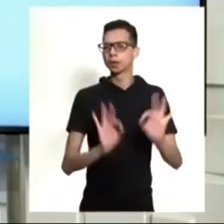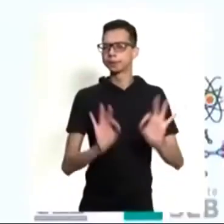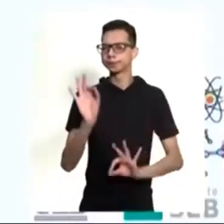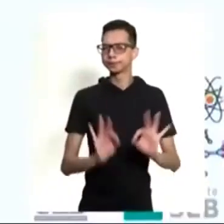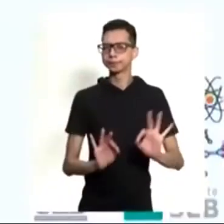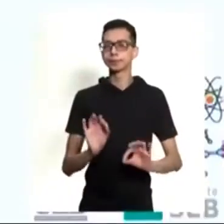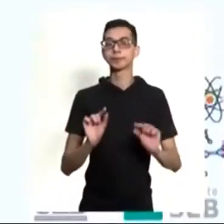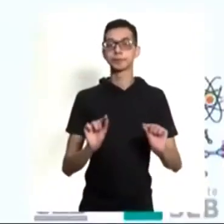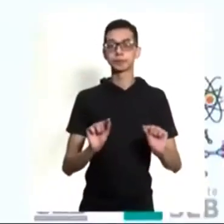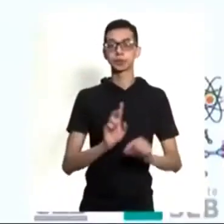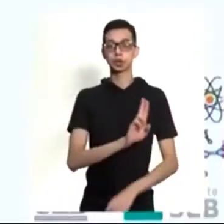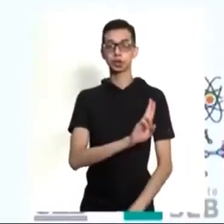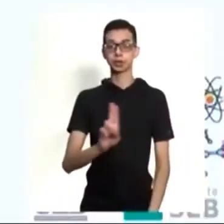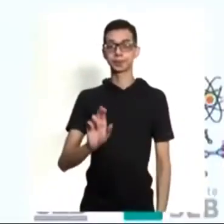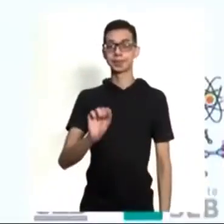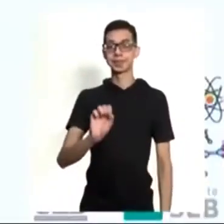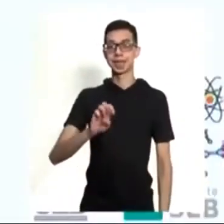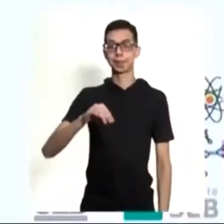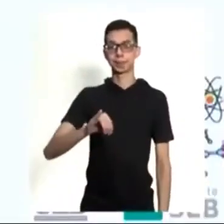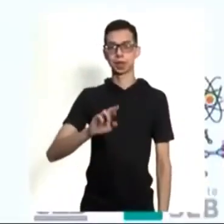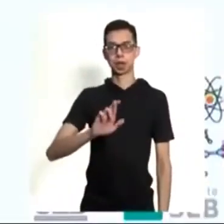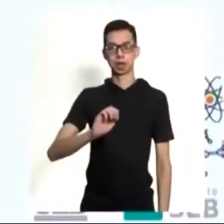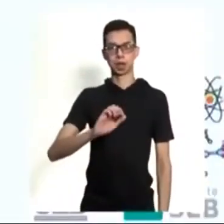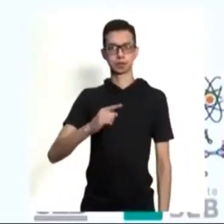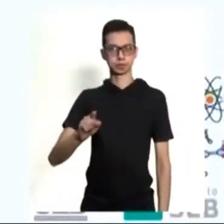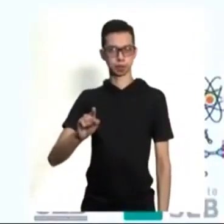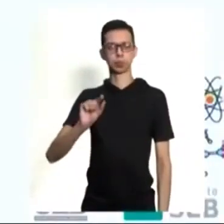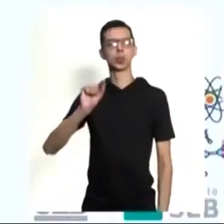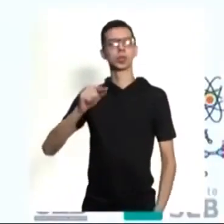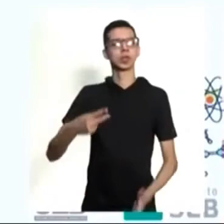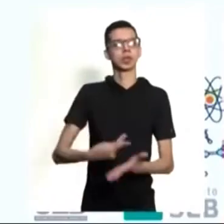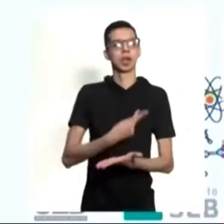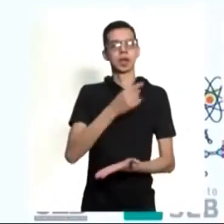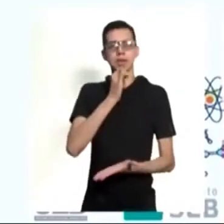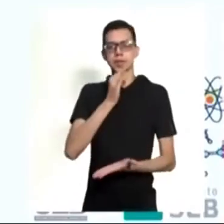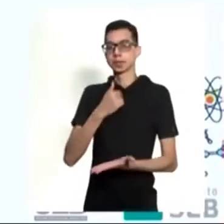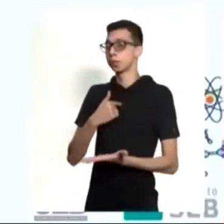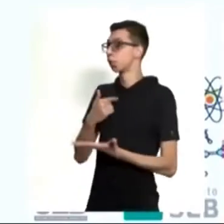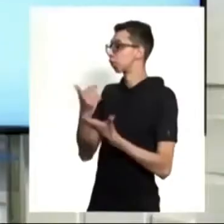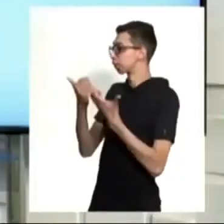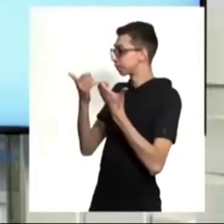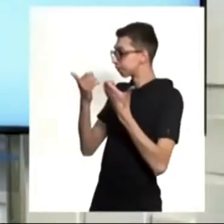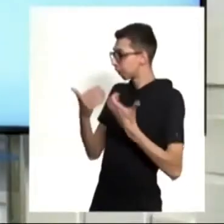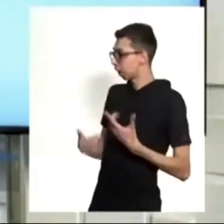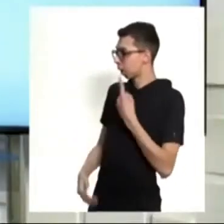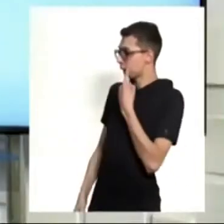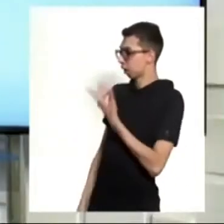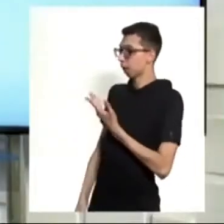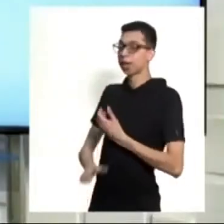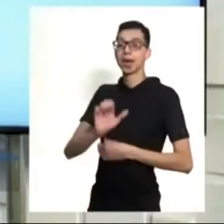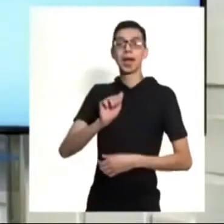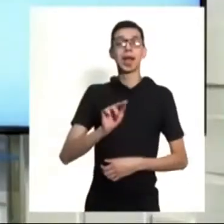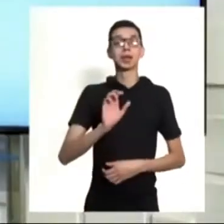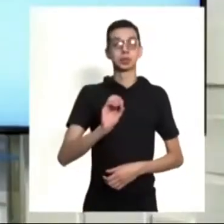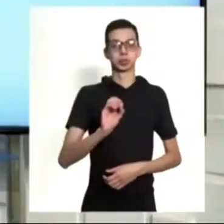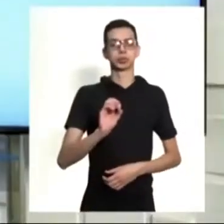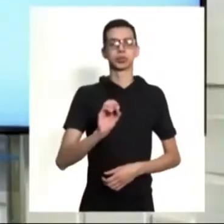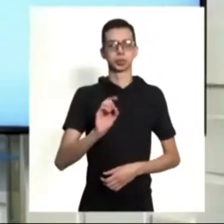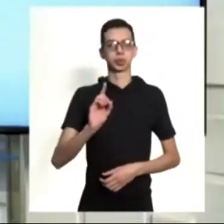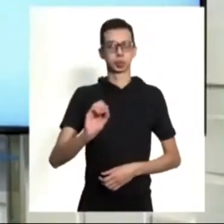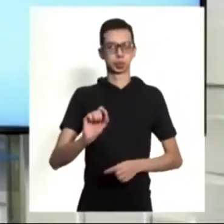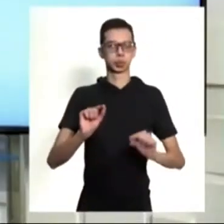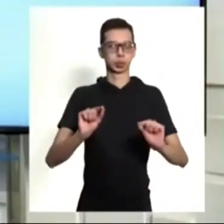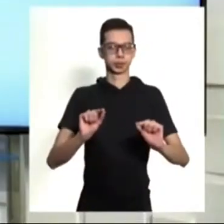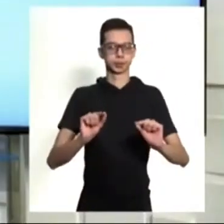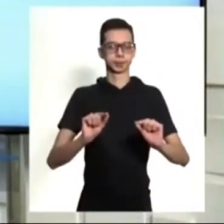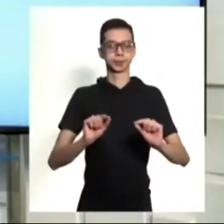Isso aqui chama semi-reação, ó. Olha só, eu coloco aqui o que está acontecendo no ânodo, que é o nosso polo negativo da nossa pilha. Bom, eu tenho